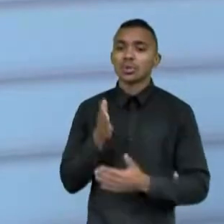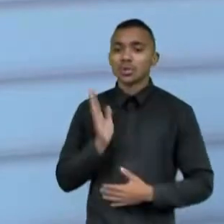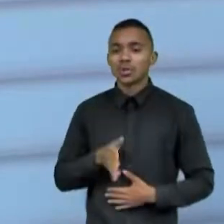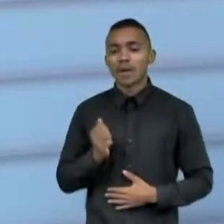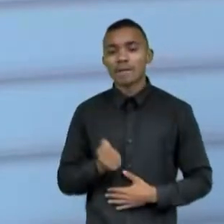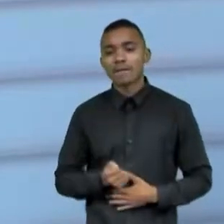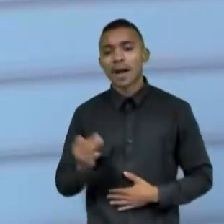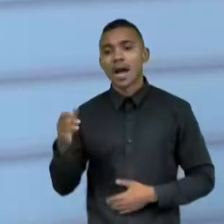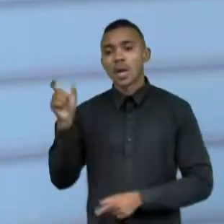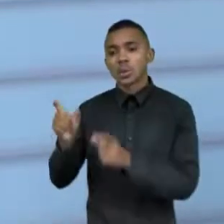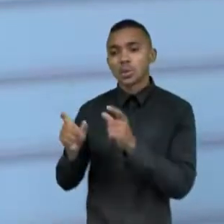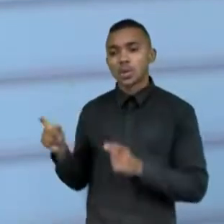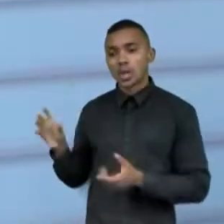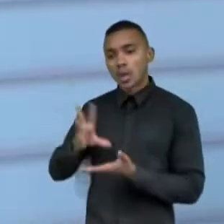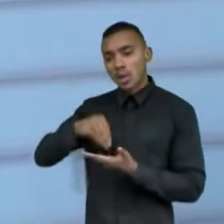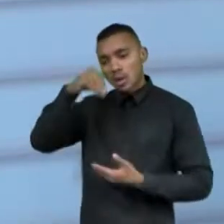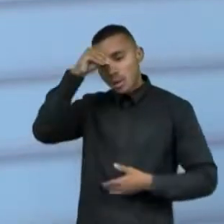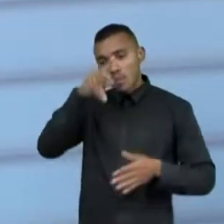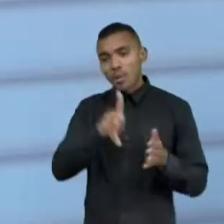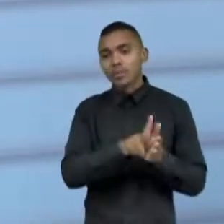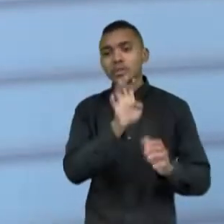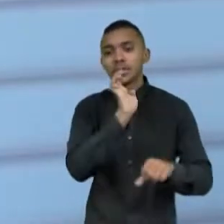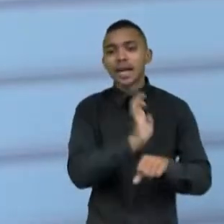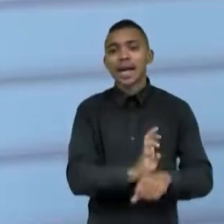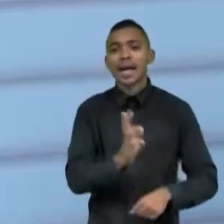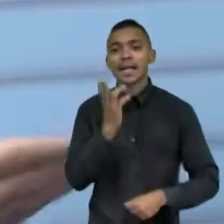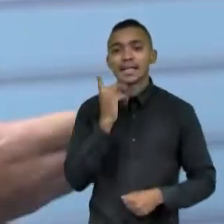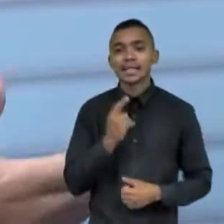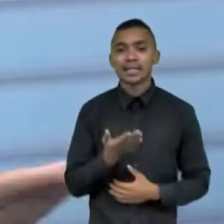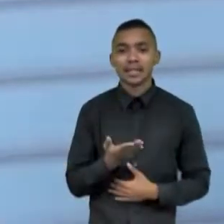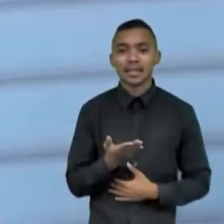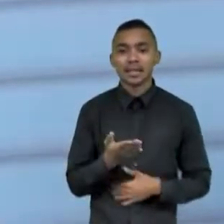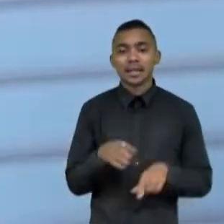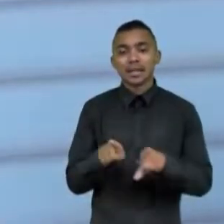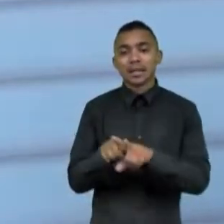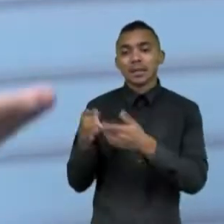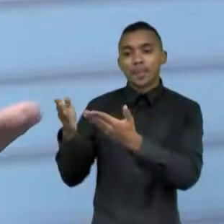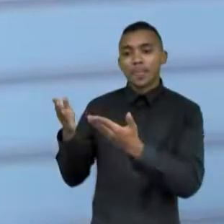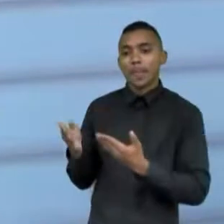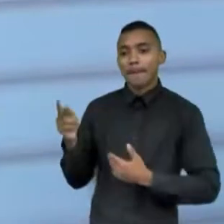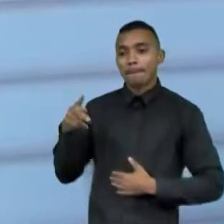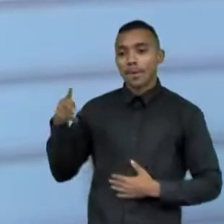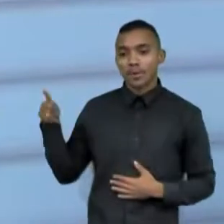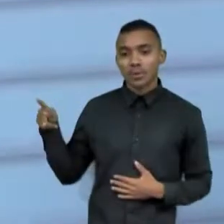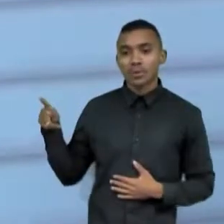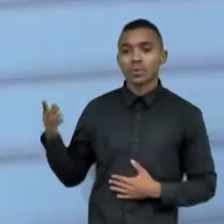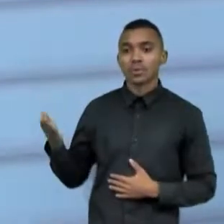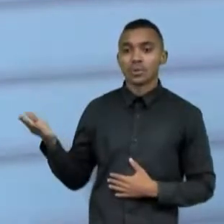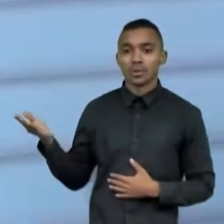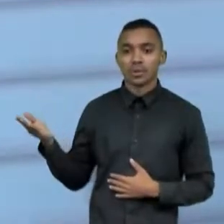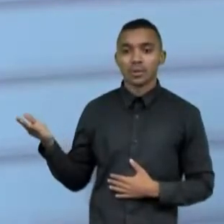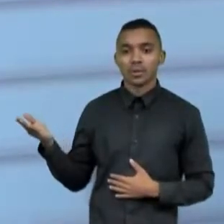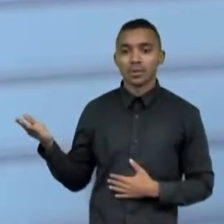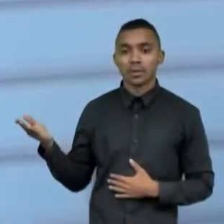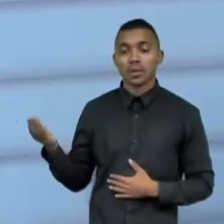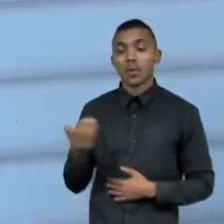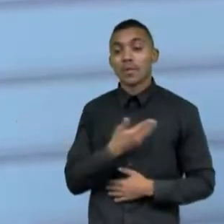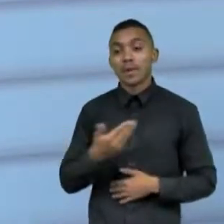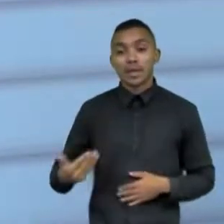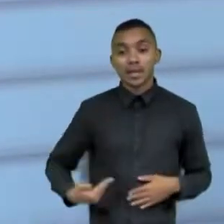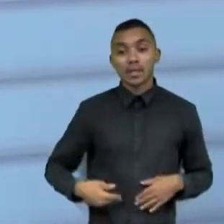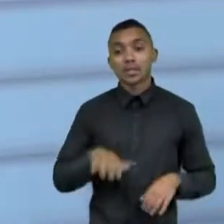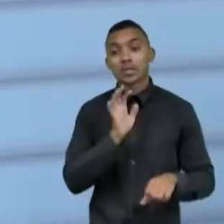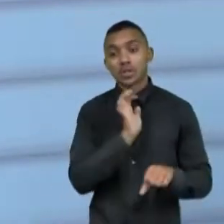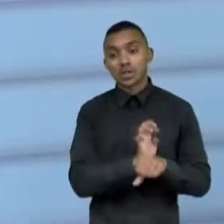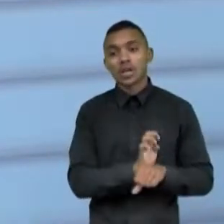teóricos, estudiosos no Ceará, a gente tem que se orgulhar disso. Tem a professora Zelma Madeira, que inclusive está no governo do Estado, que tem um